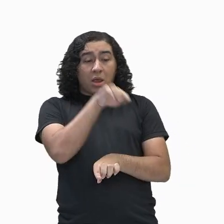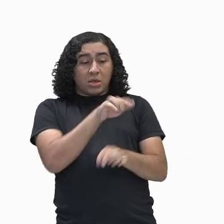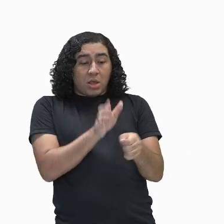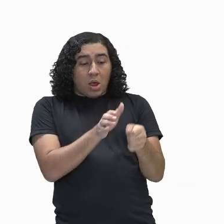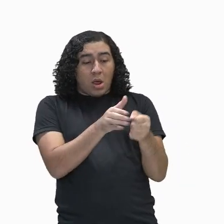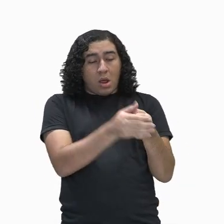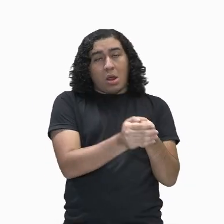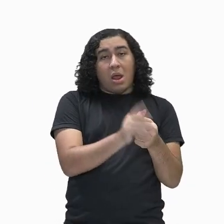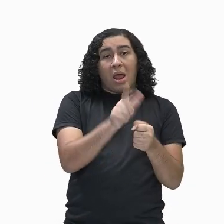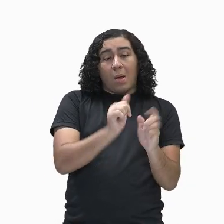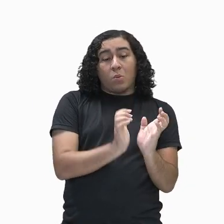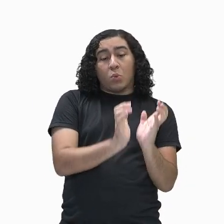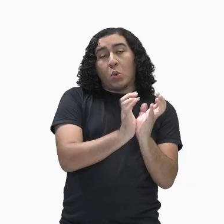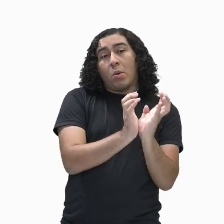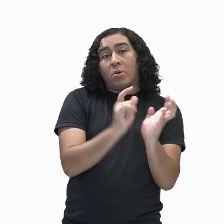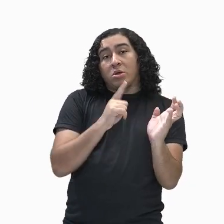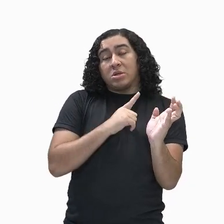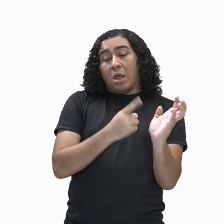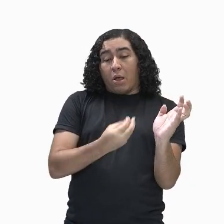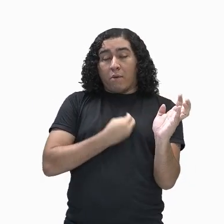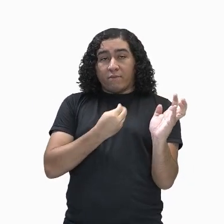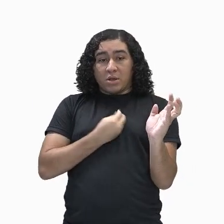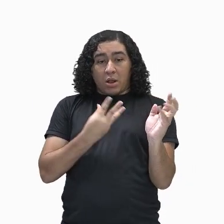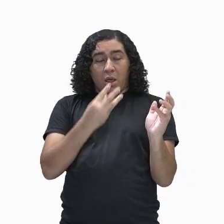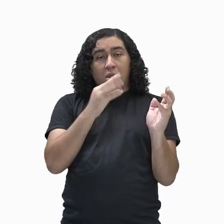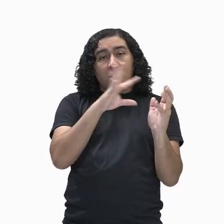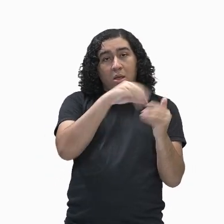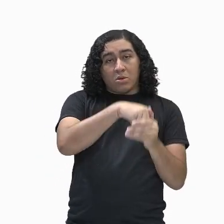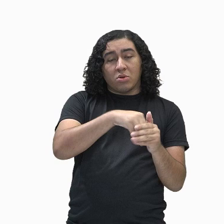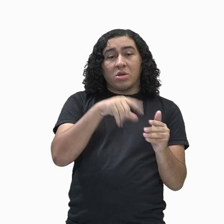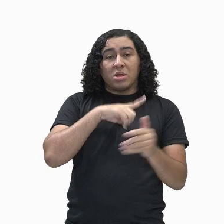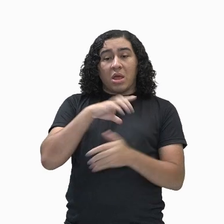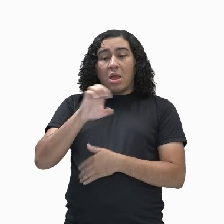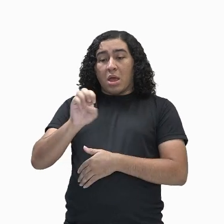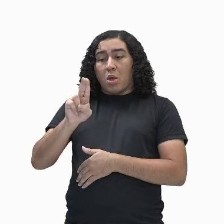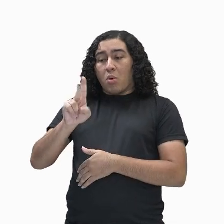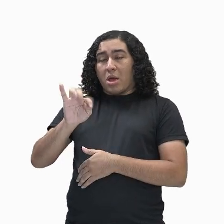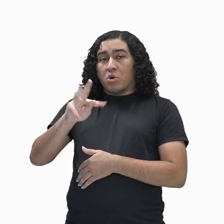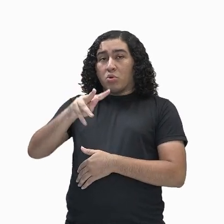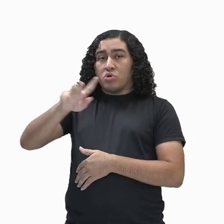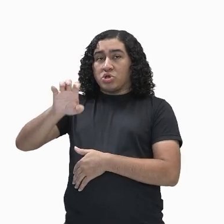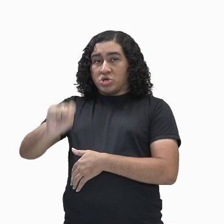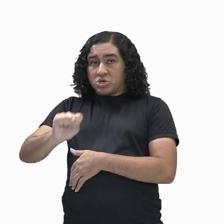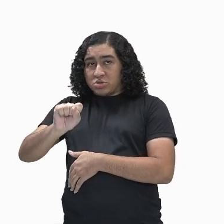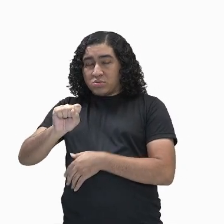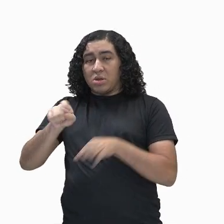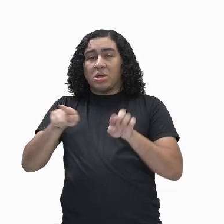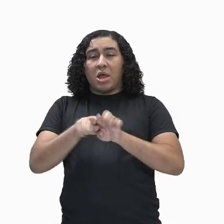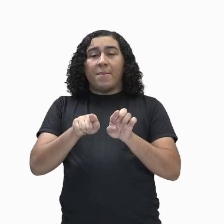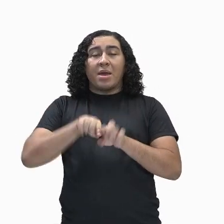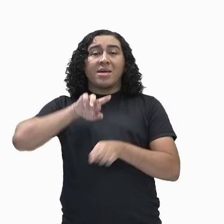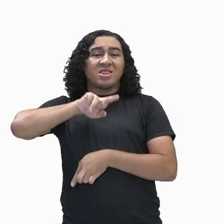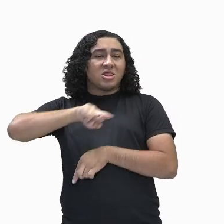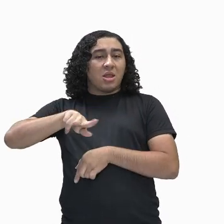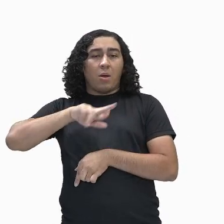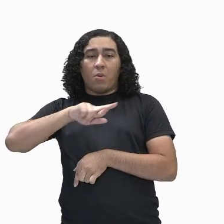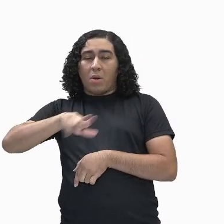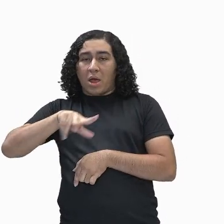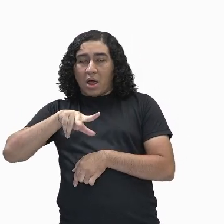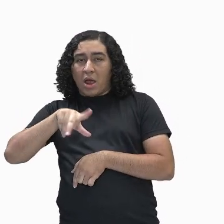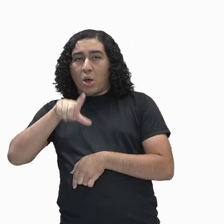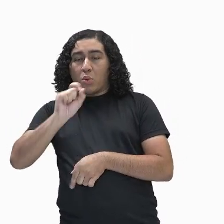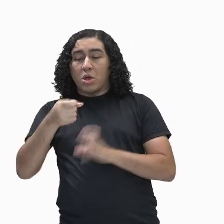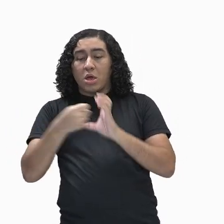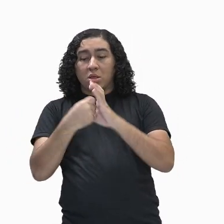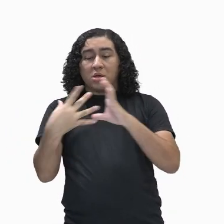é uma categoria que abriga organismos que são eucariontes, que não se encaixam aí nas características